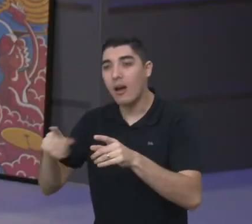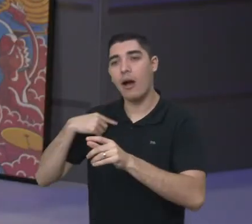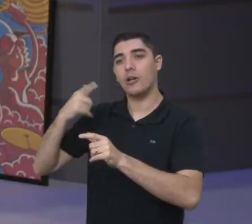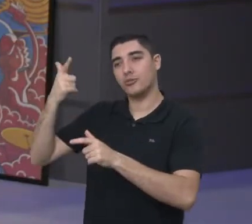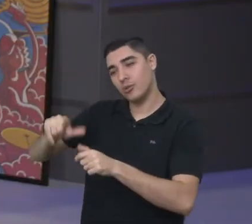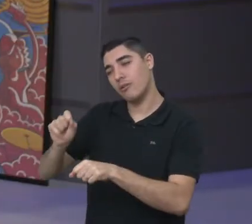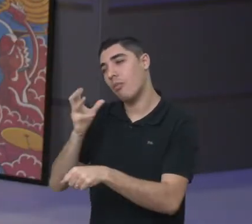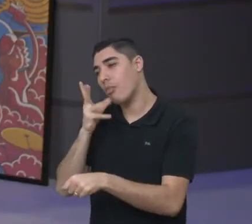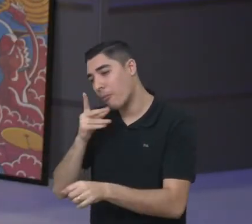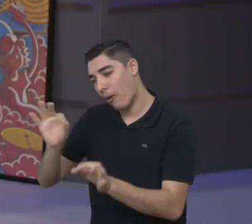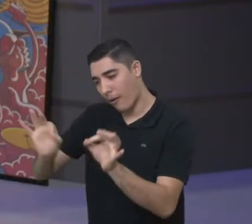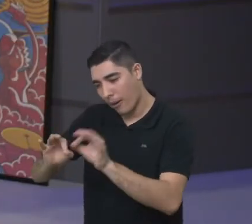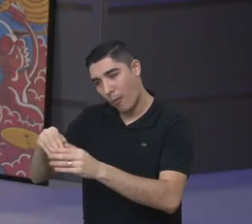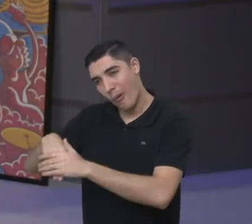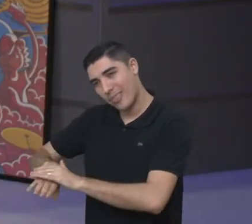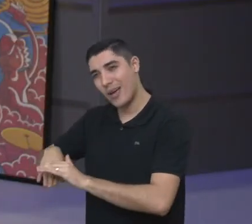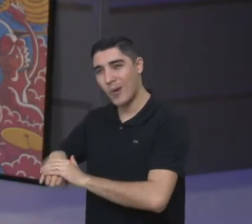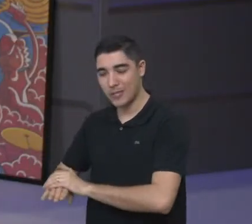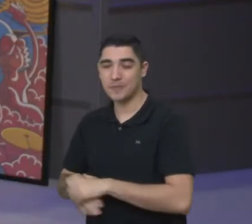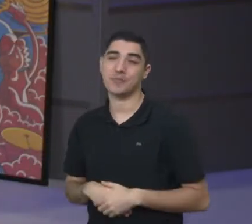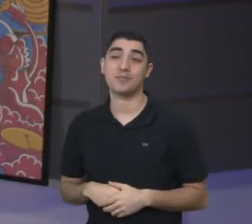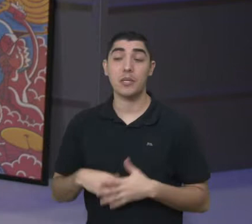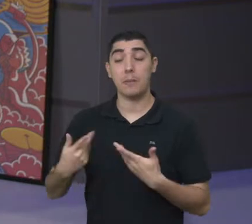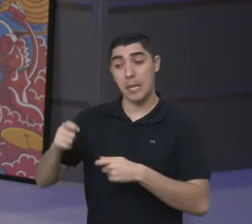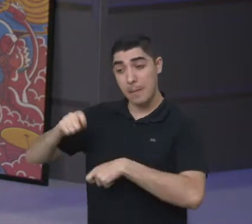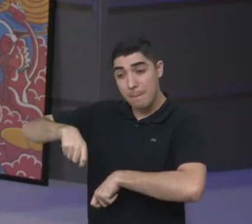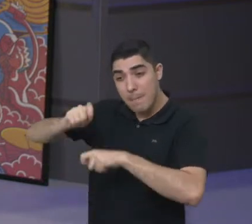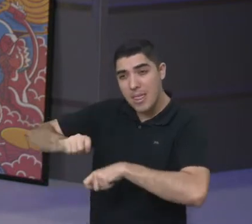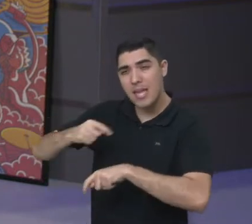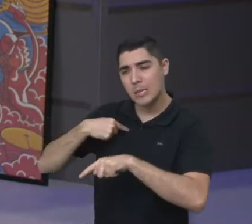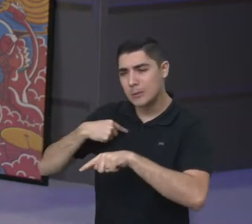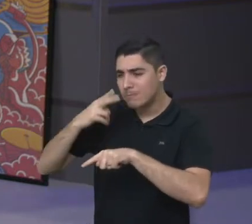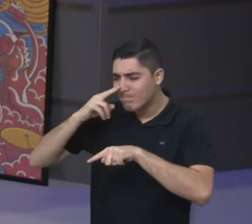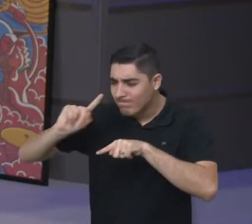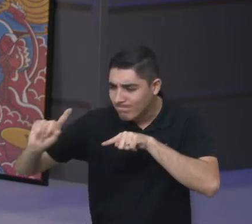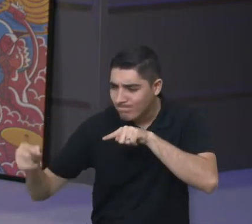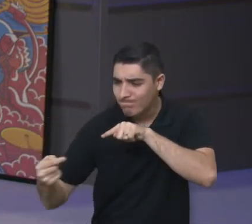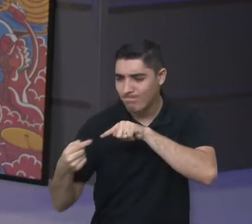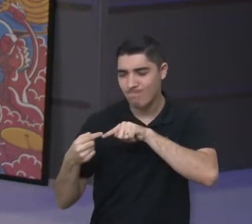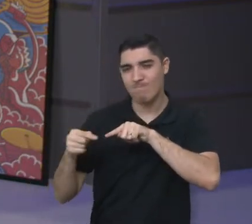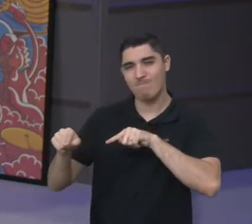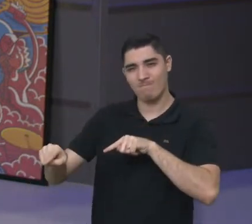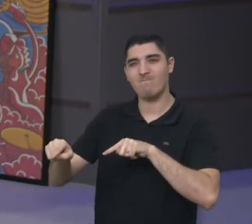Eu amo tocar bateria, é onde eu me encontrei,